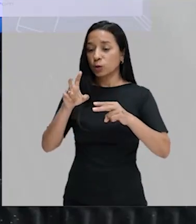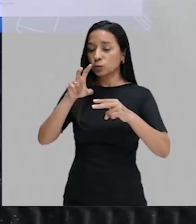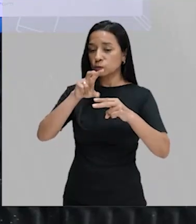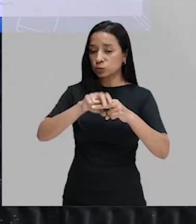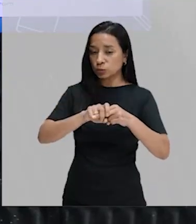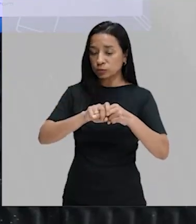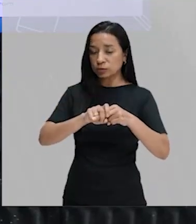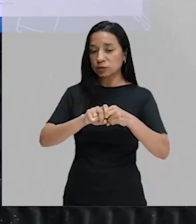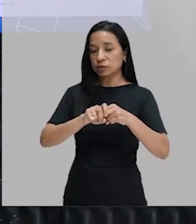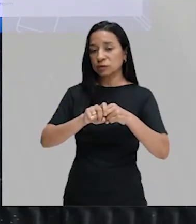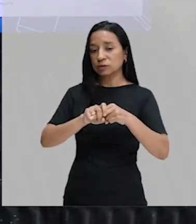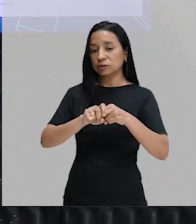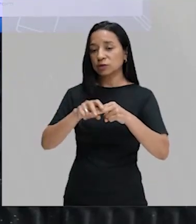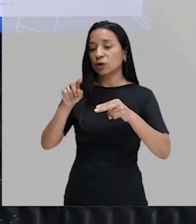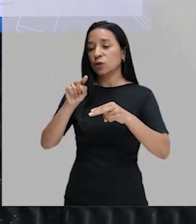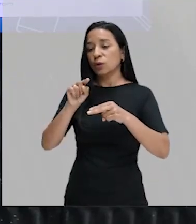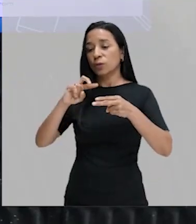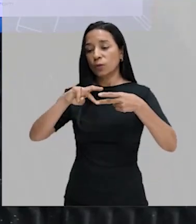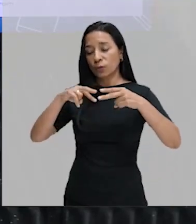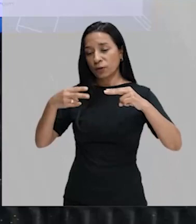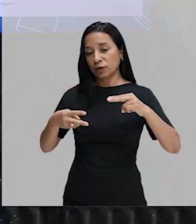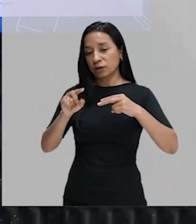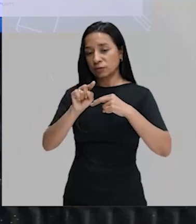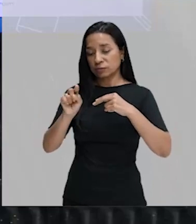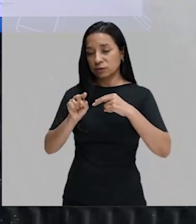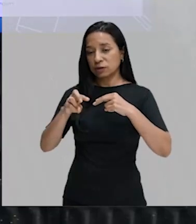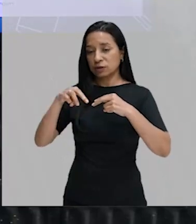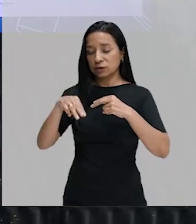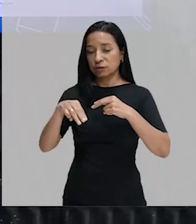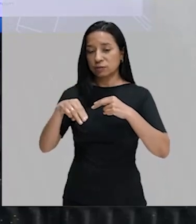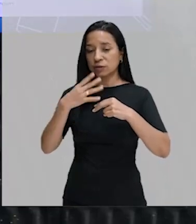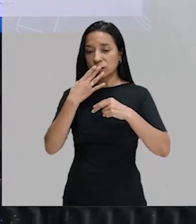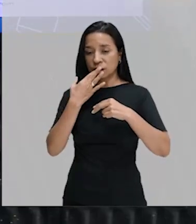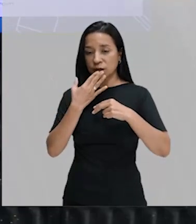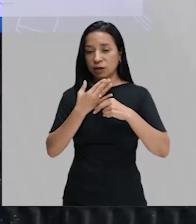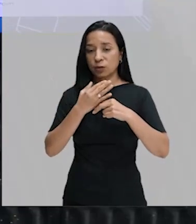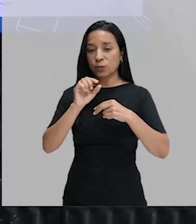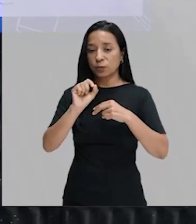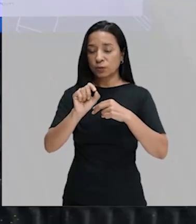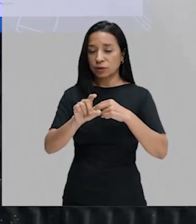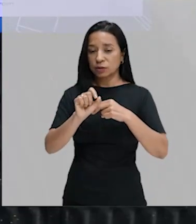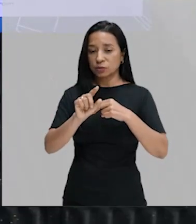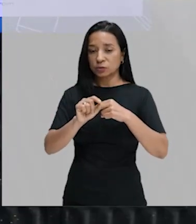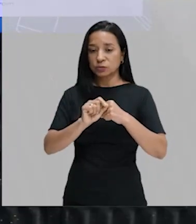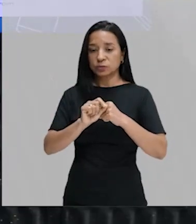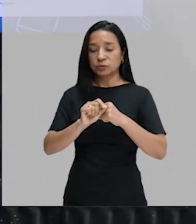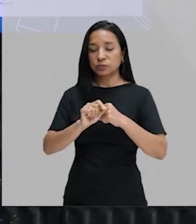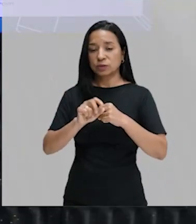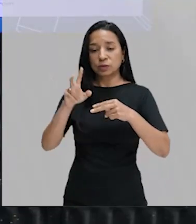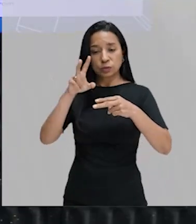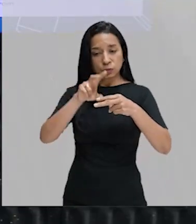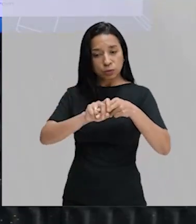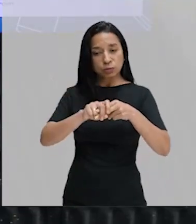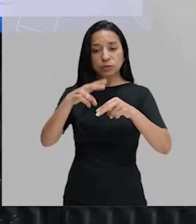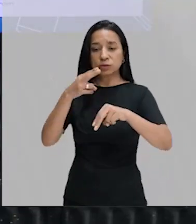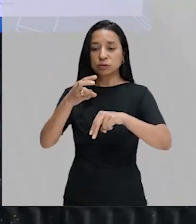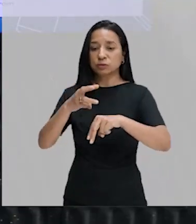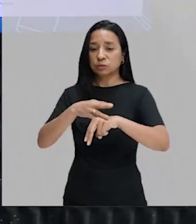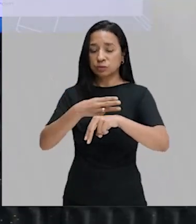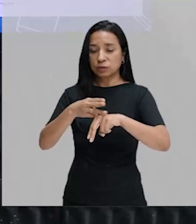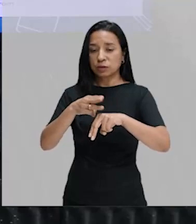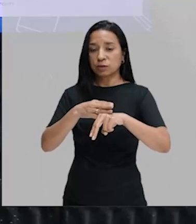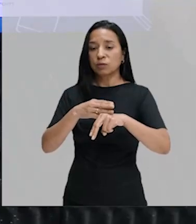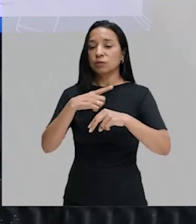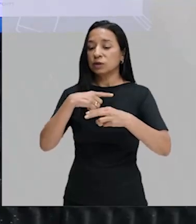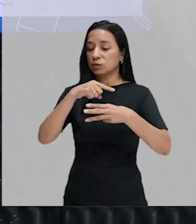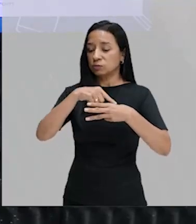o alelo ZM. Ou seja, a cor azul, nesse caso, é dominante sobre a cor marrom. Eu posso pegar essas